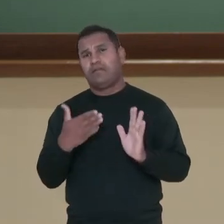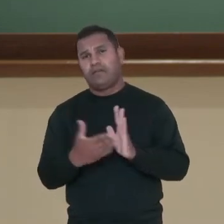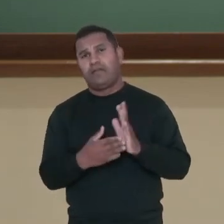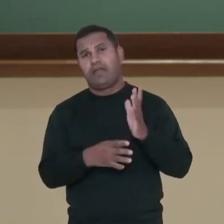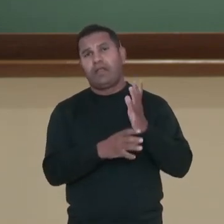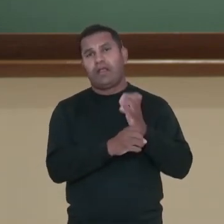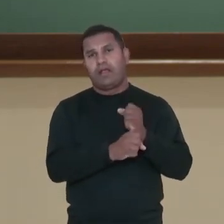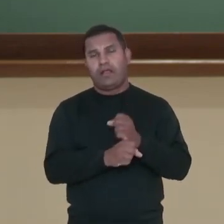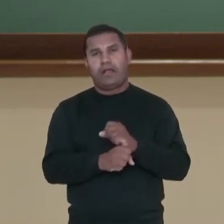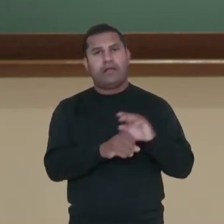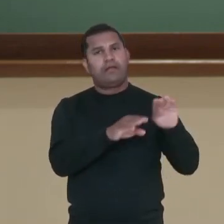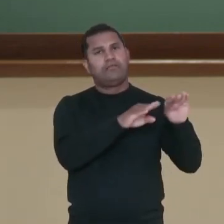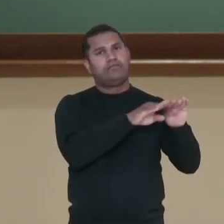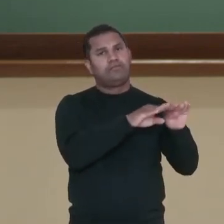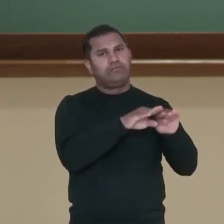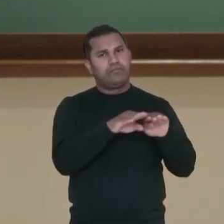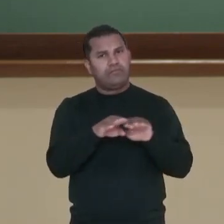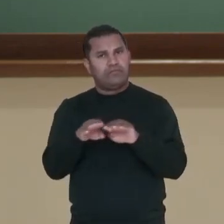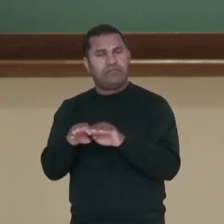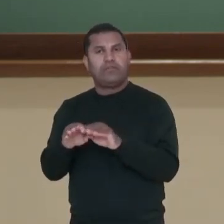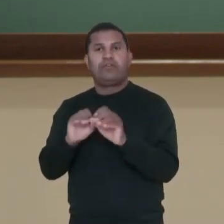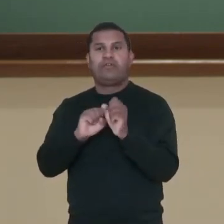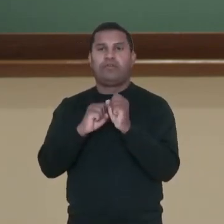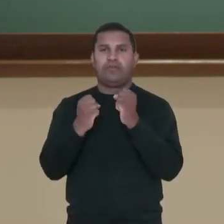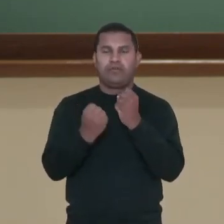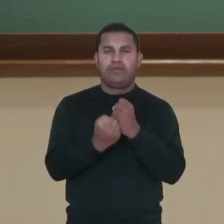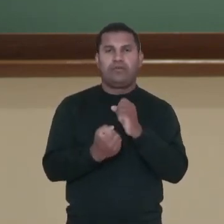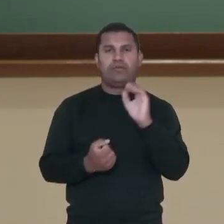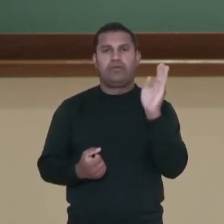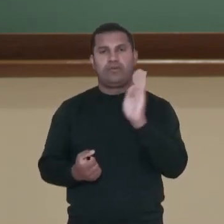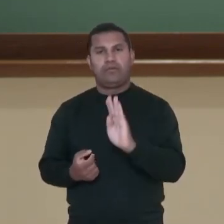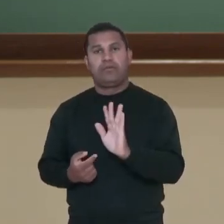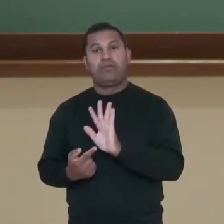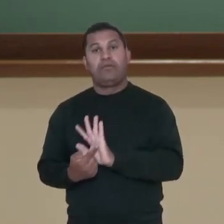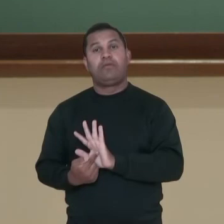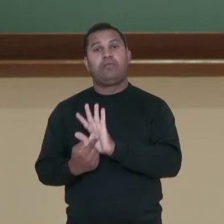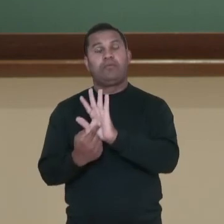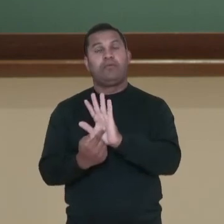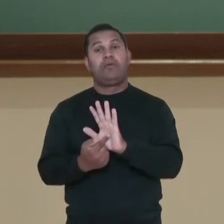principais índices socioeconômicos e mostrando o